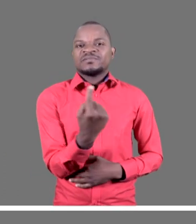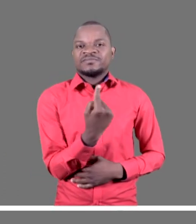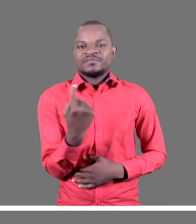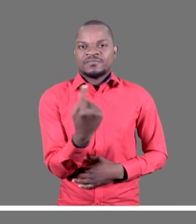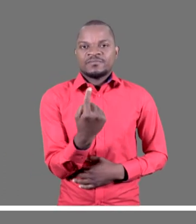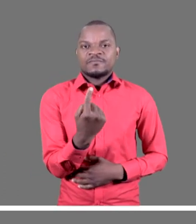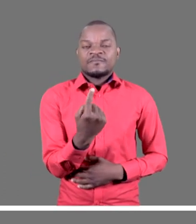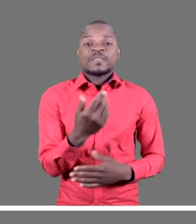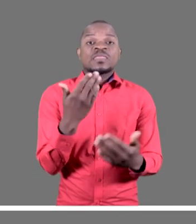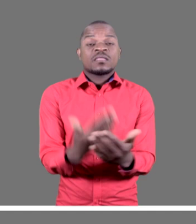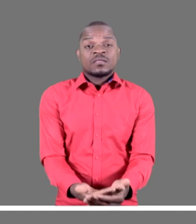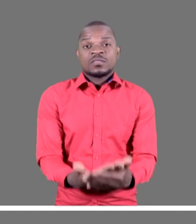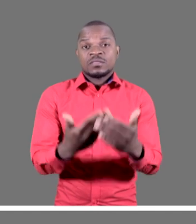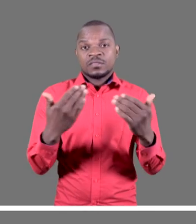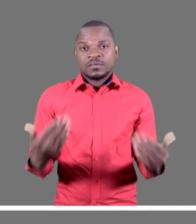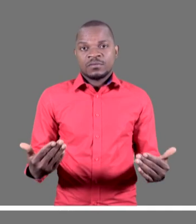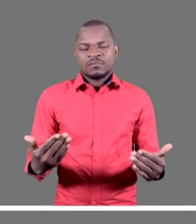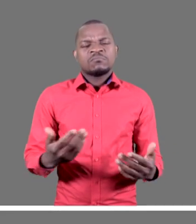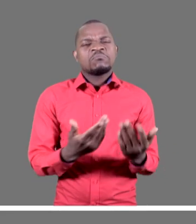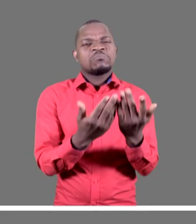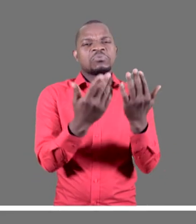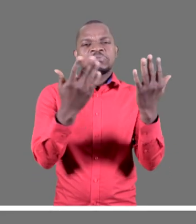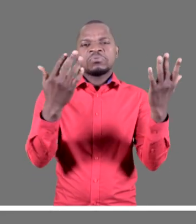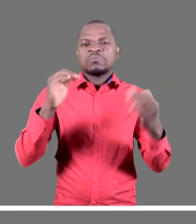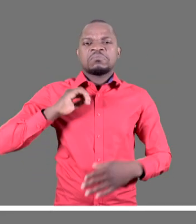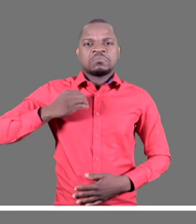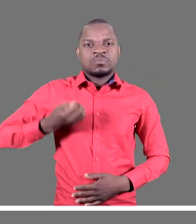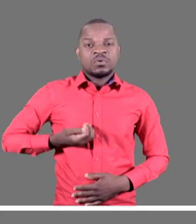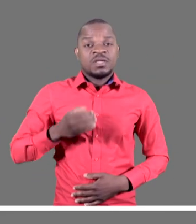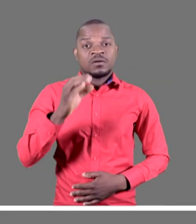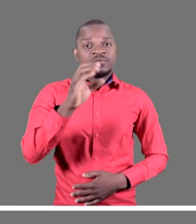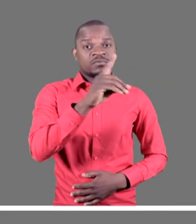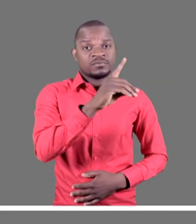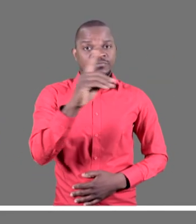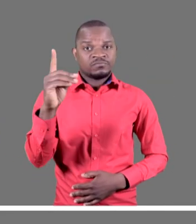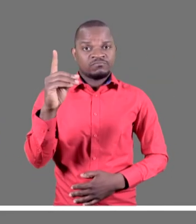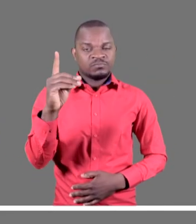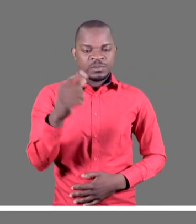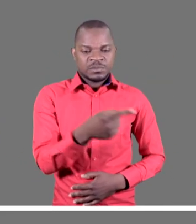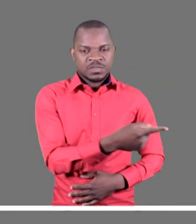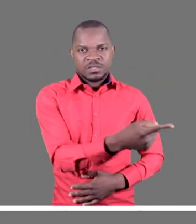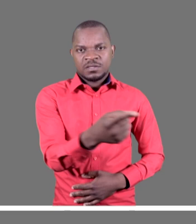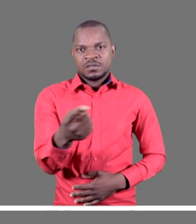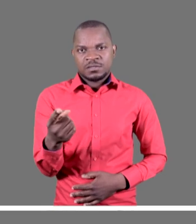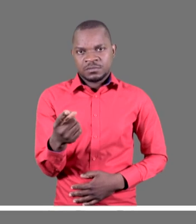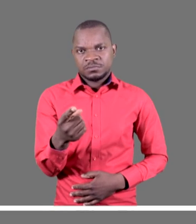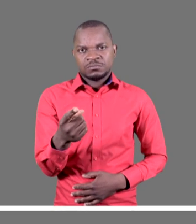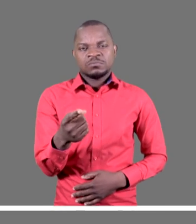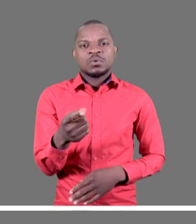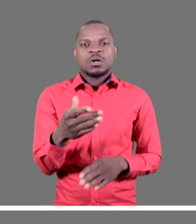Digo isto por quê? Porque muitas mulheres com deficiência, em particular, as que não tiveram